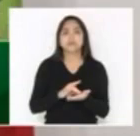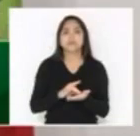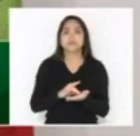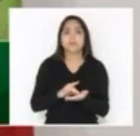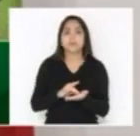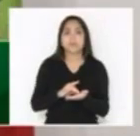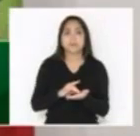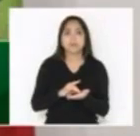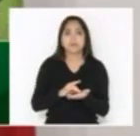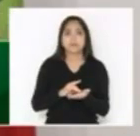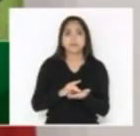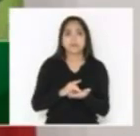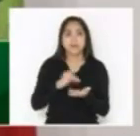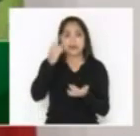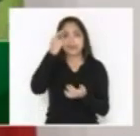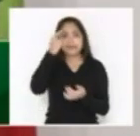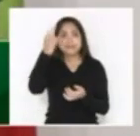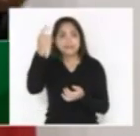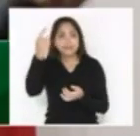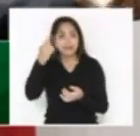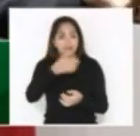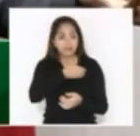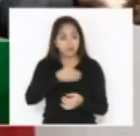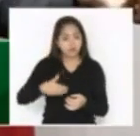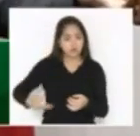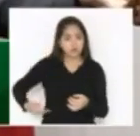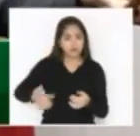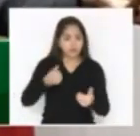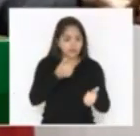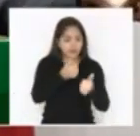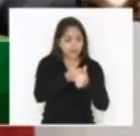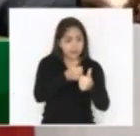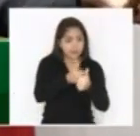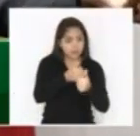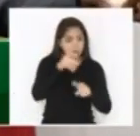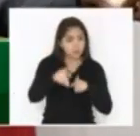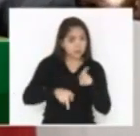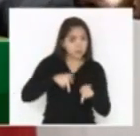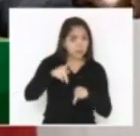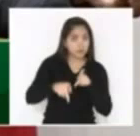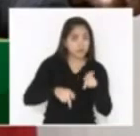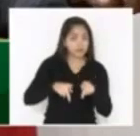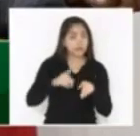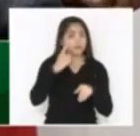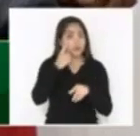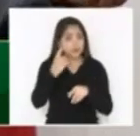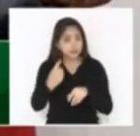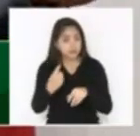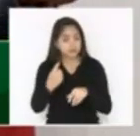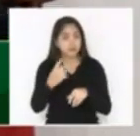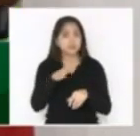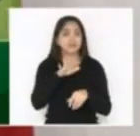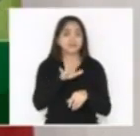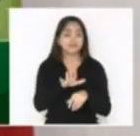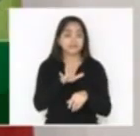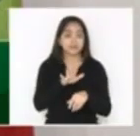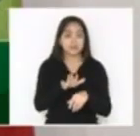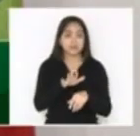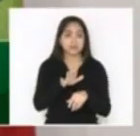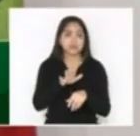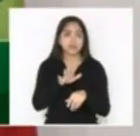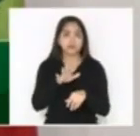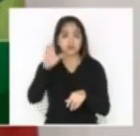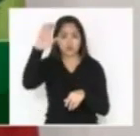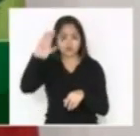a ideia de levar o governo mais próximo da pessoa, ela é interessante. Mas quando o